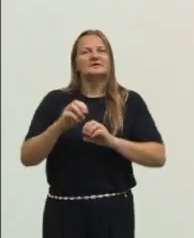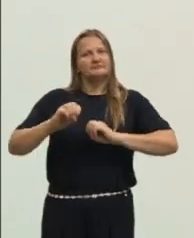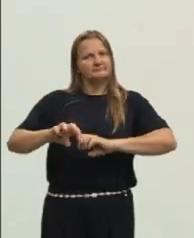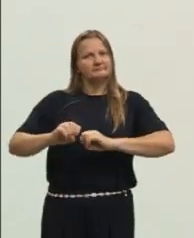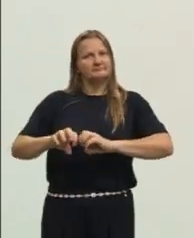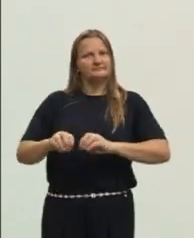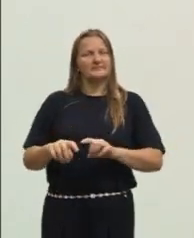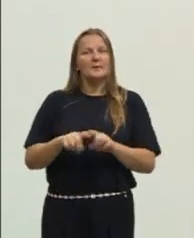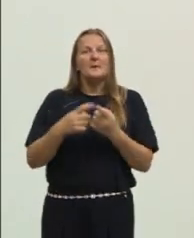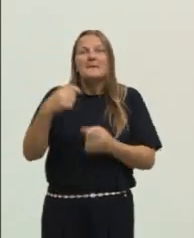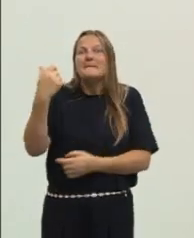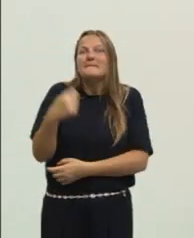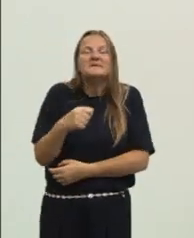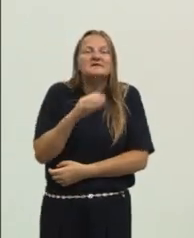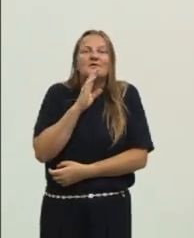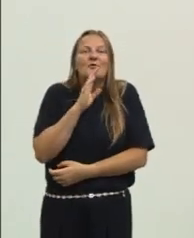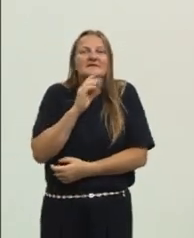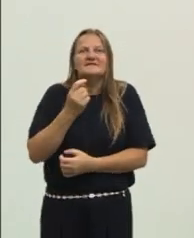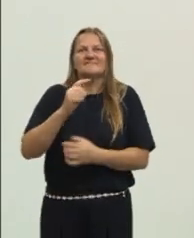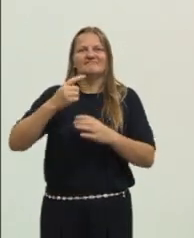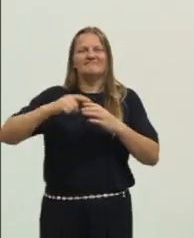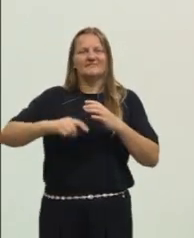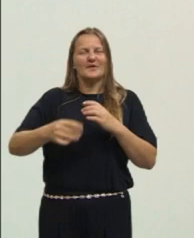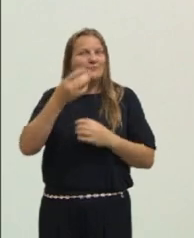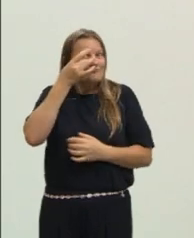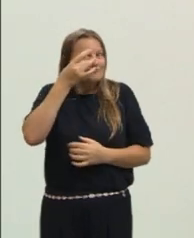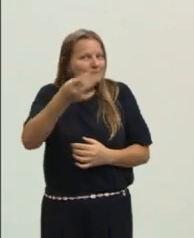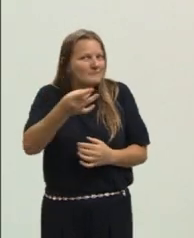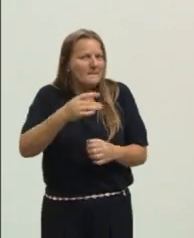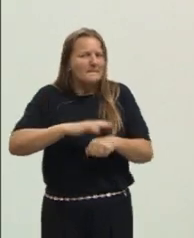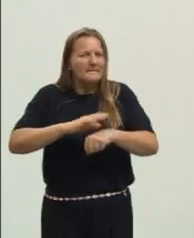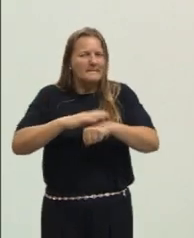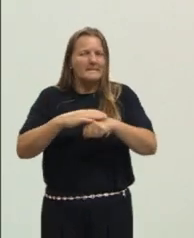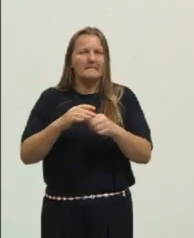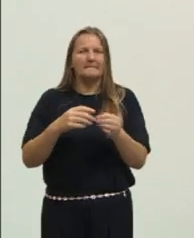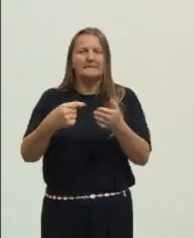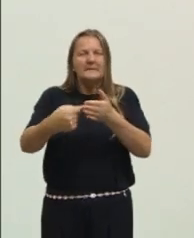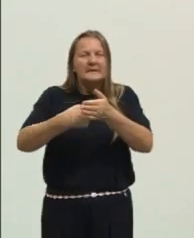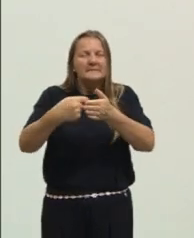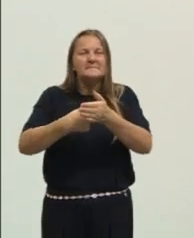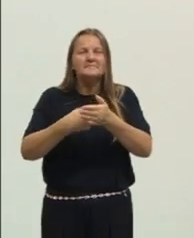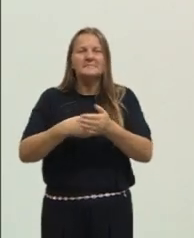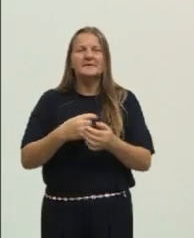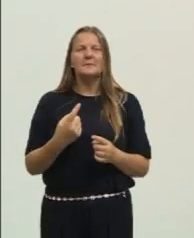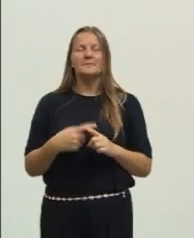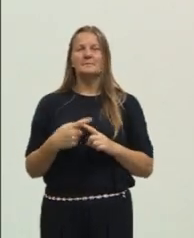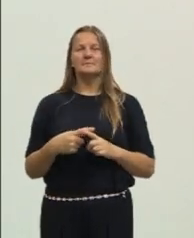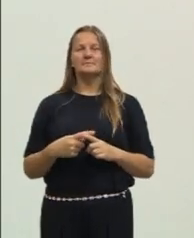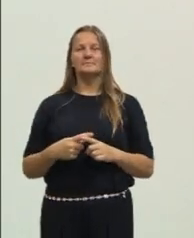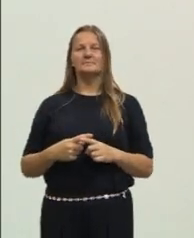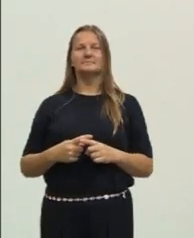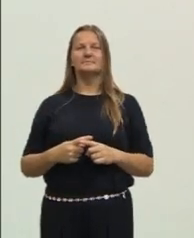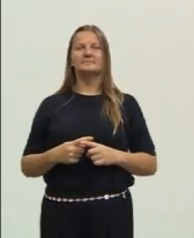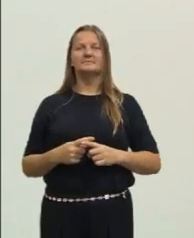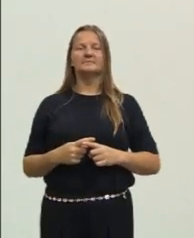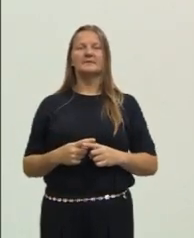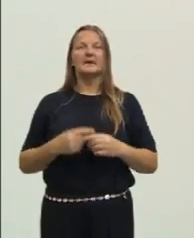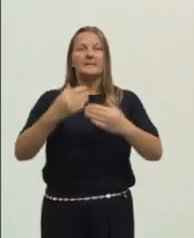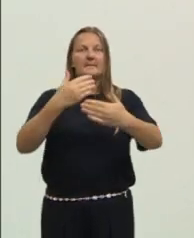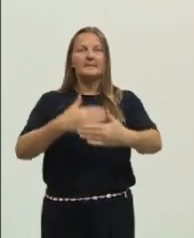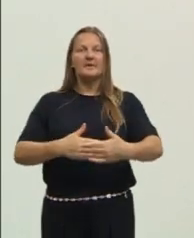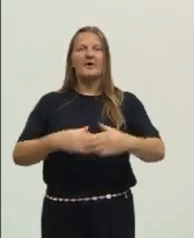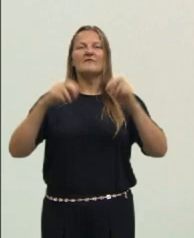então é preciso ter esse aguçamento e essa esse questionamento porque ela ela aprova